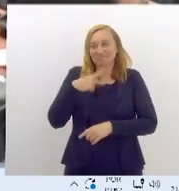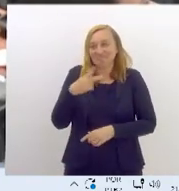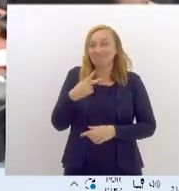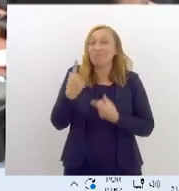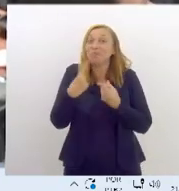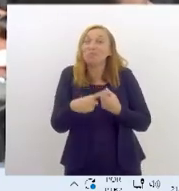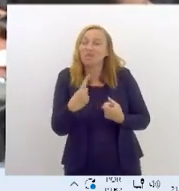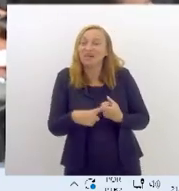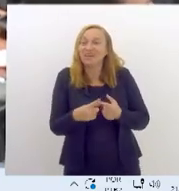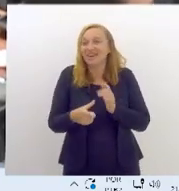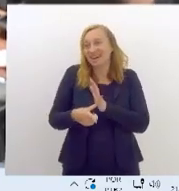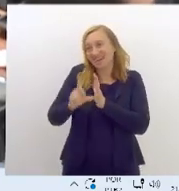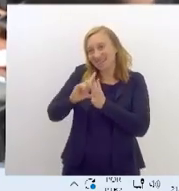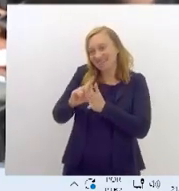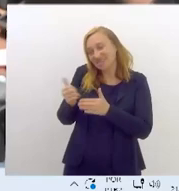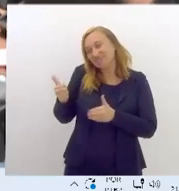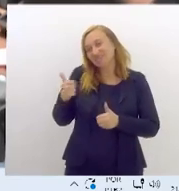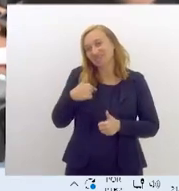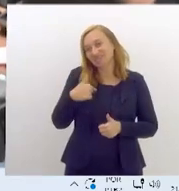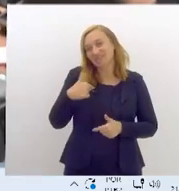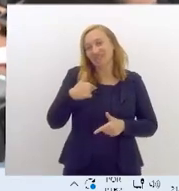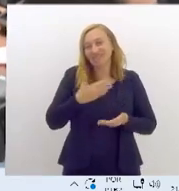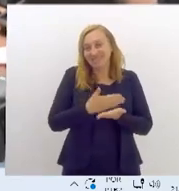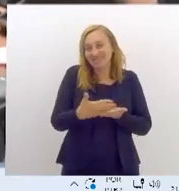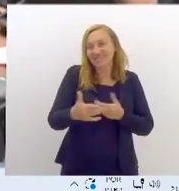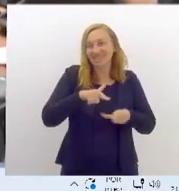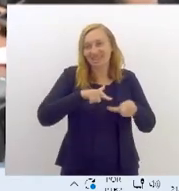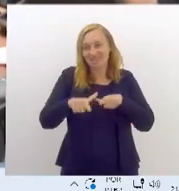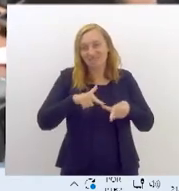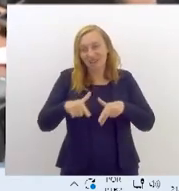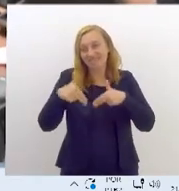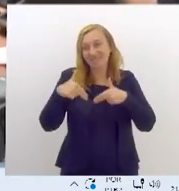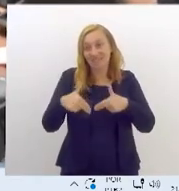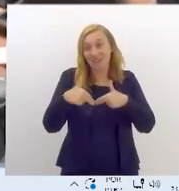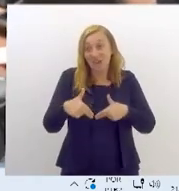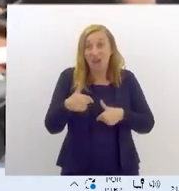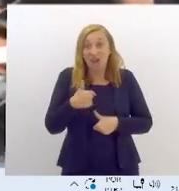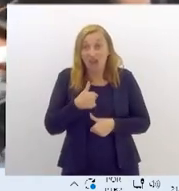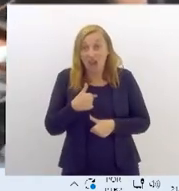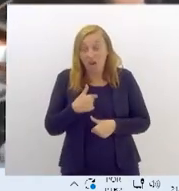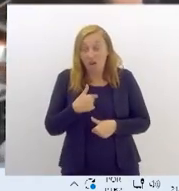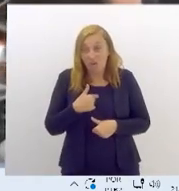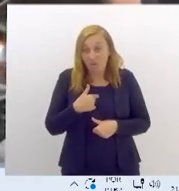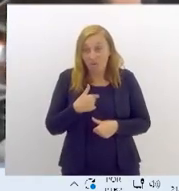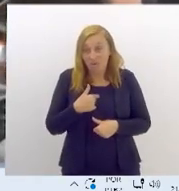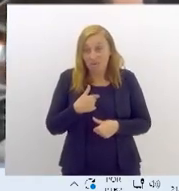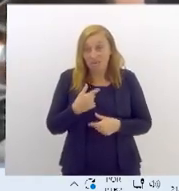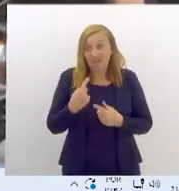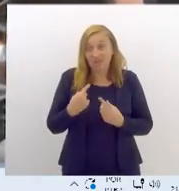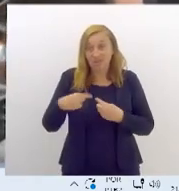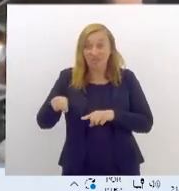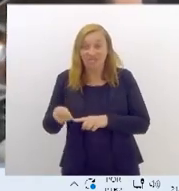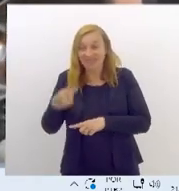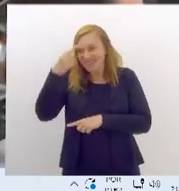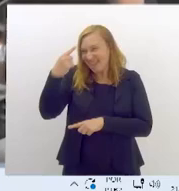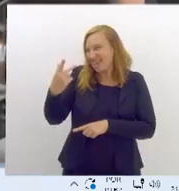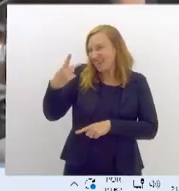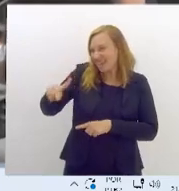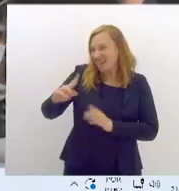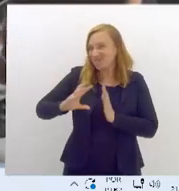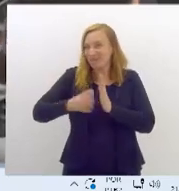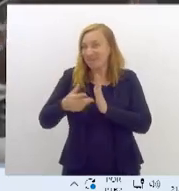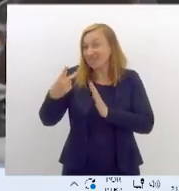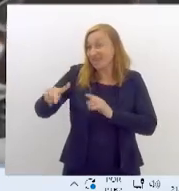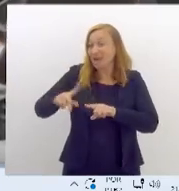porque antes de assumir meu mandato como ativista eu era muito antagonista das ideias dele do partido